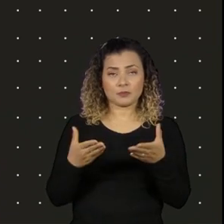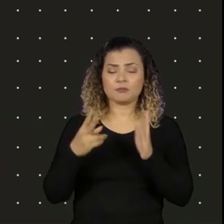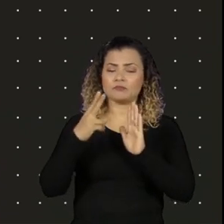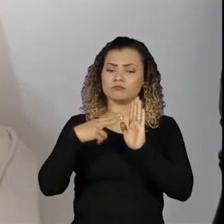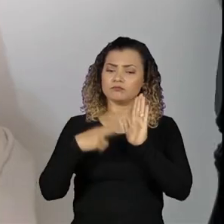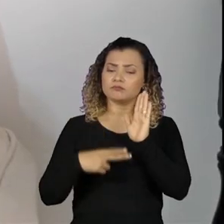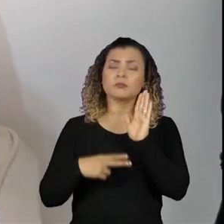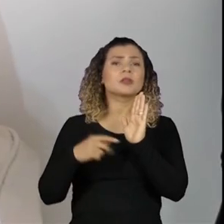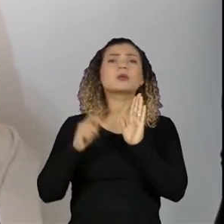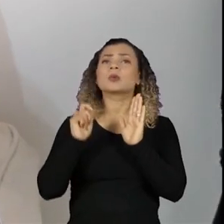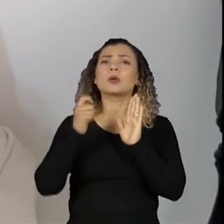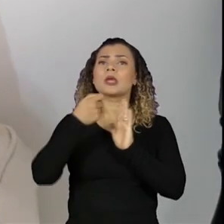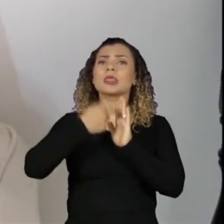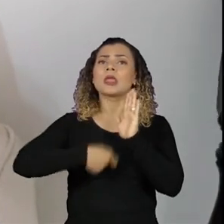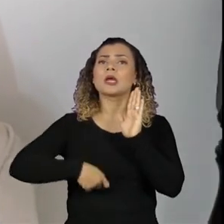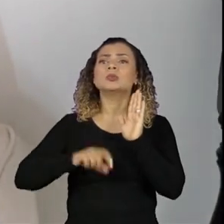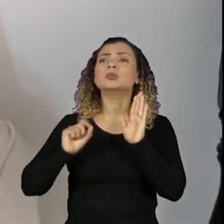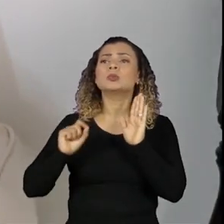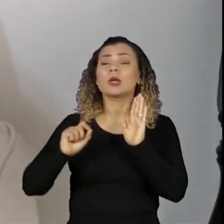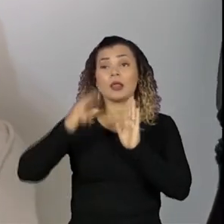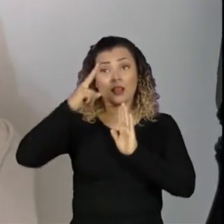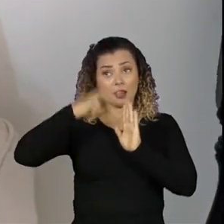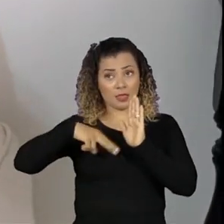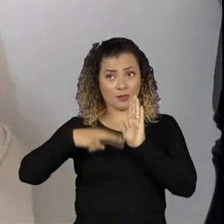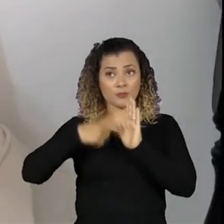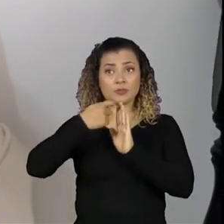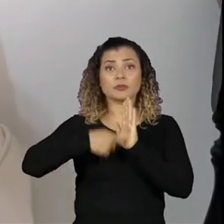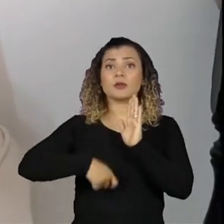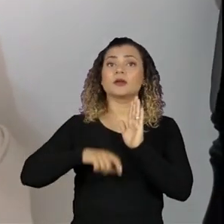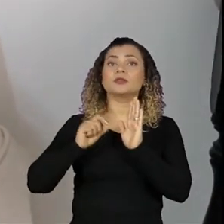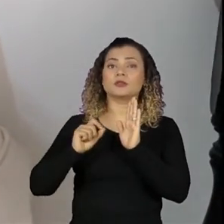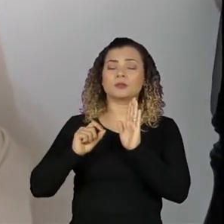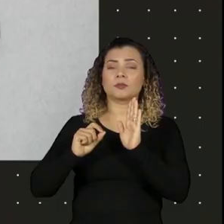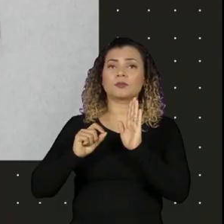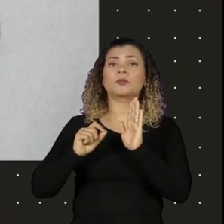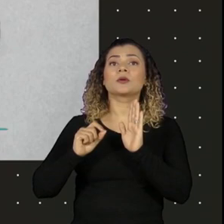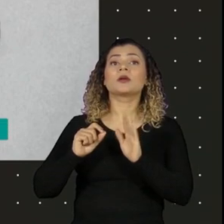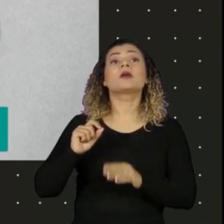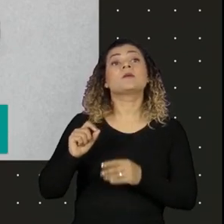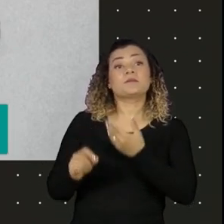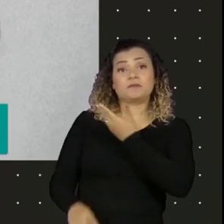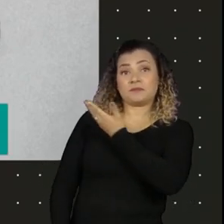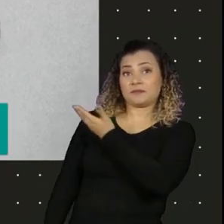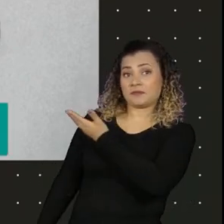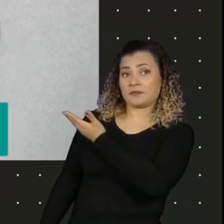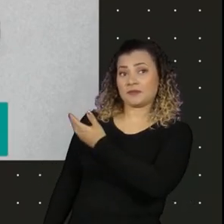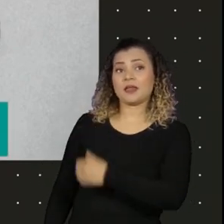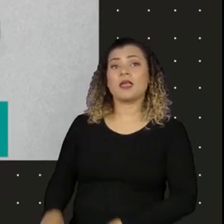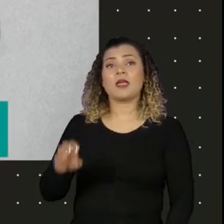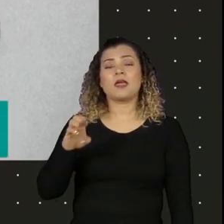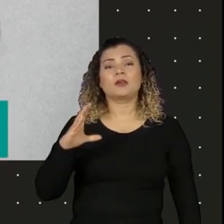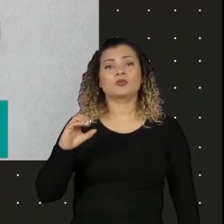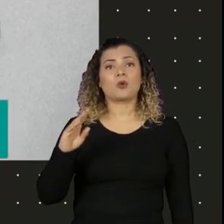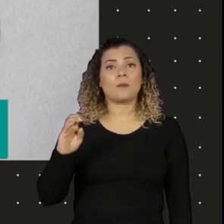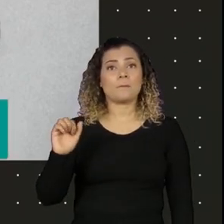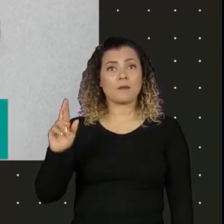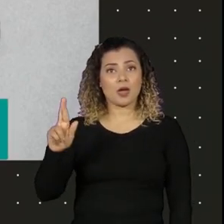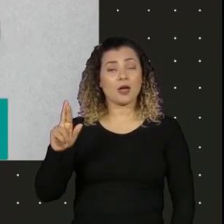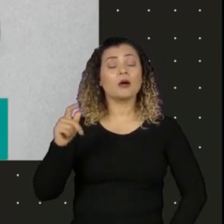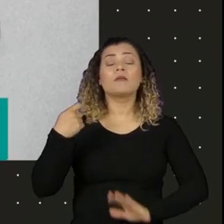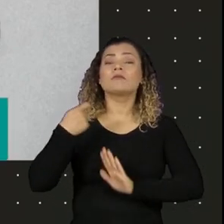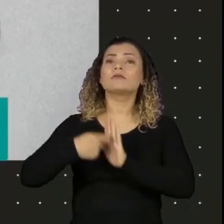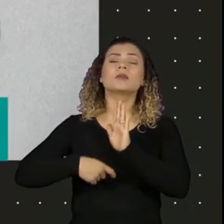Ele leu o texto do Pepe Escobar, que está no livro